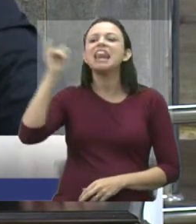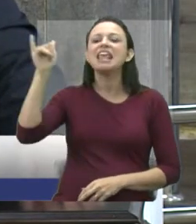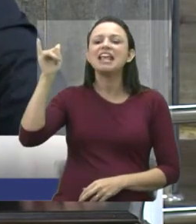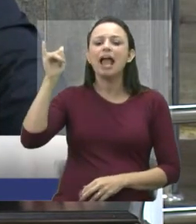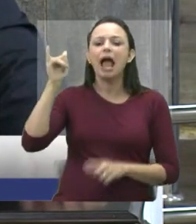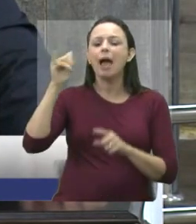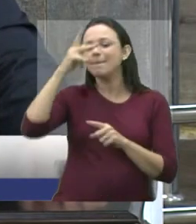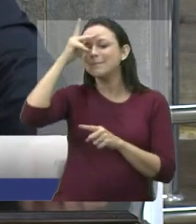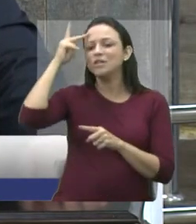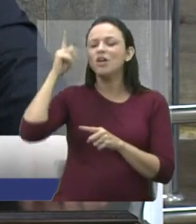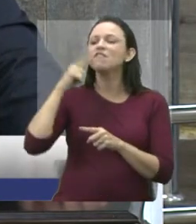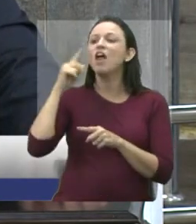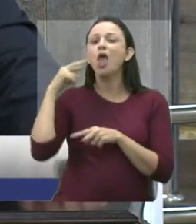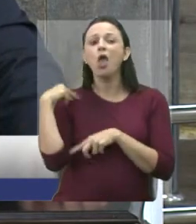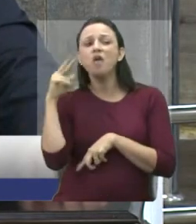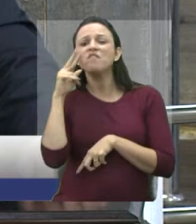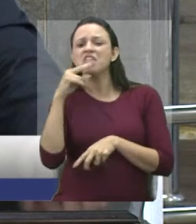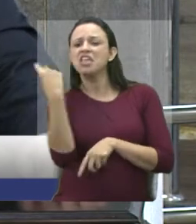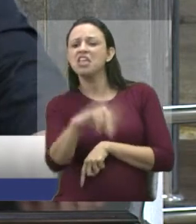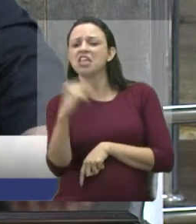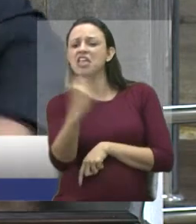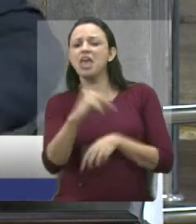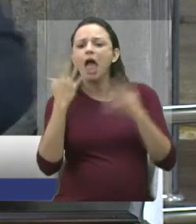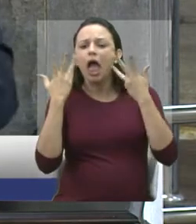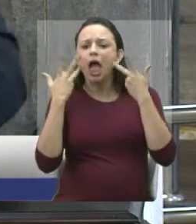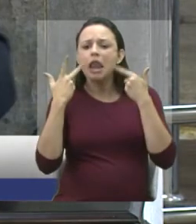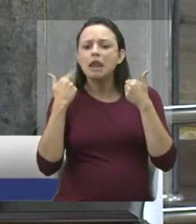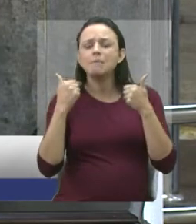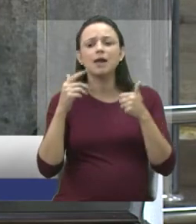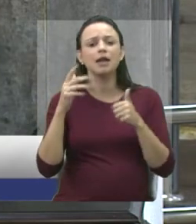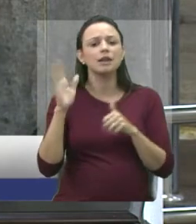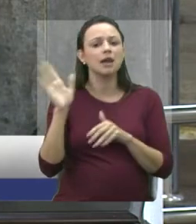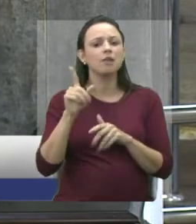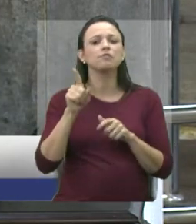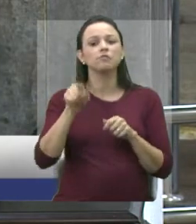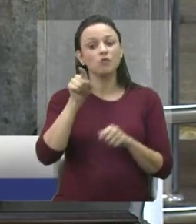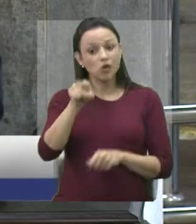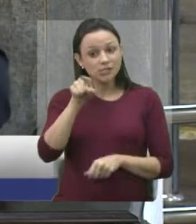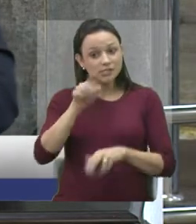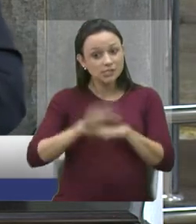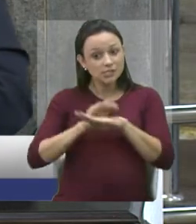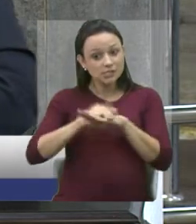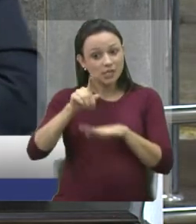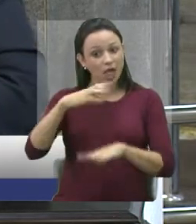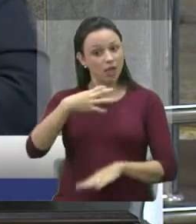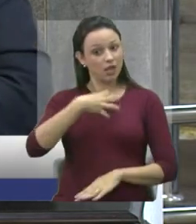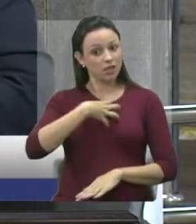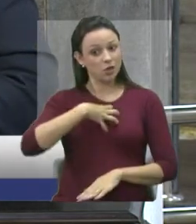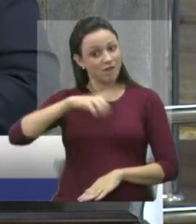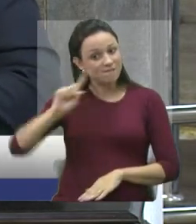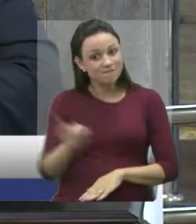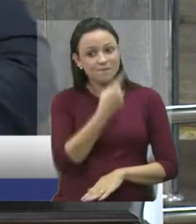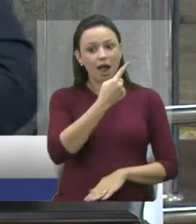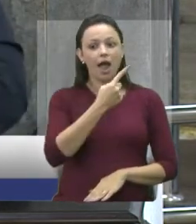faz? Não. Precisa tomar a atitude de fazer o boletim de ocorrência.